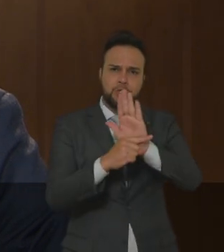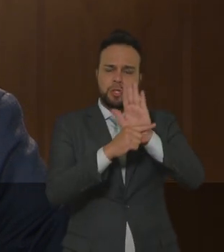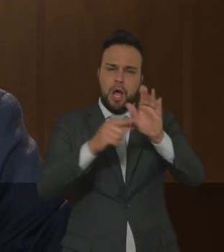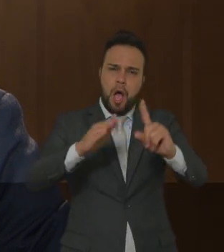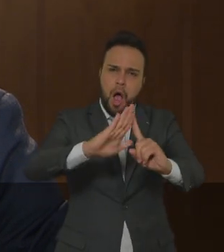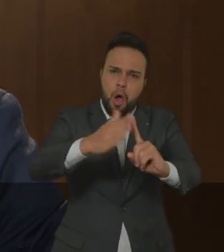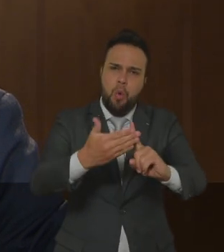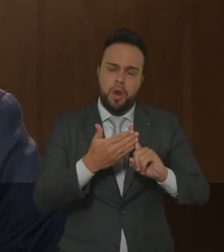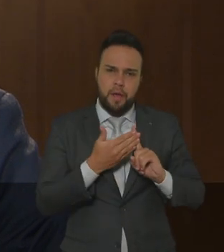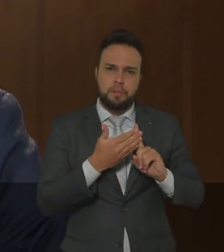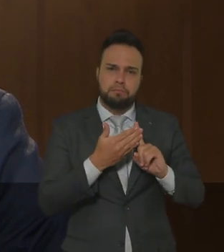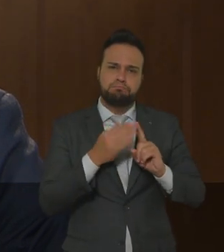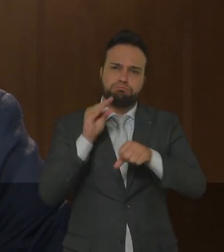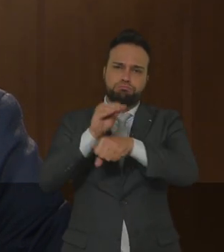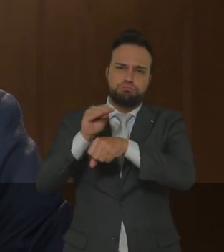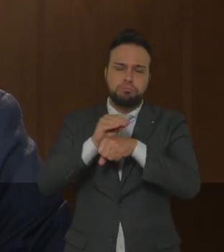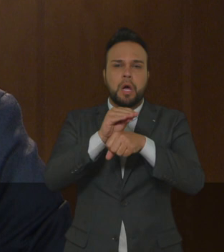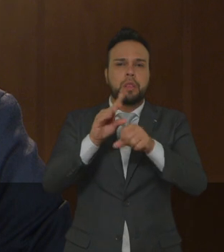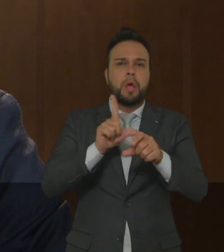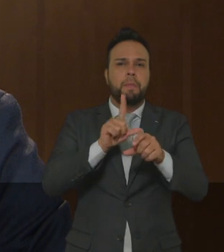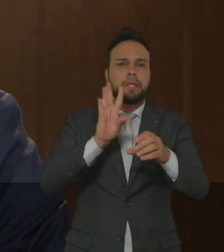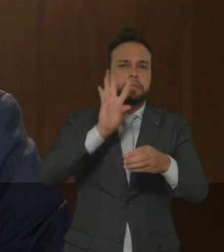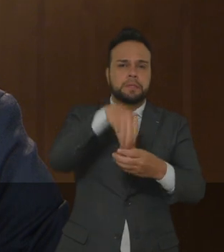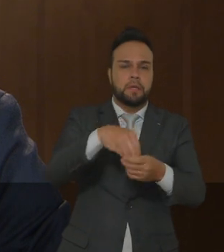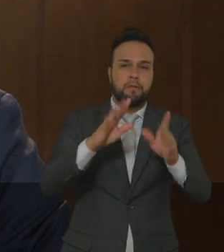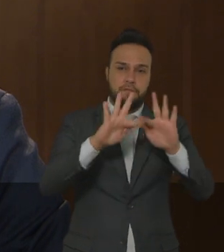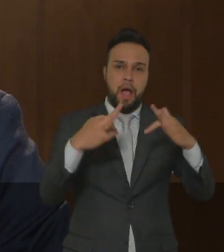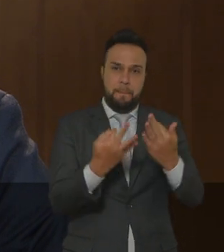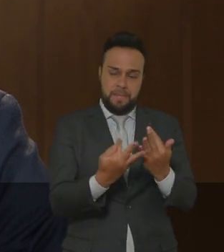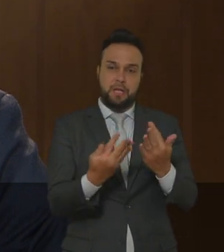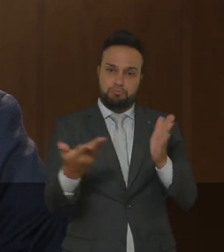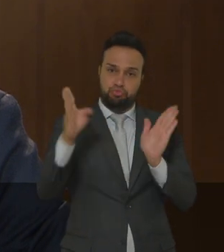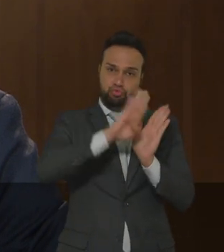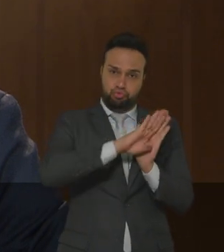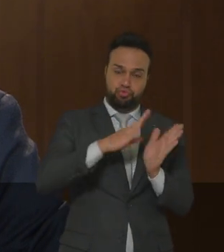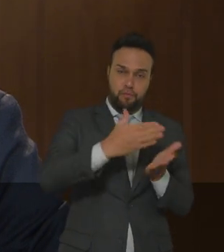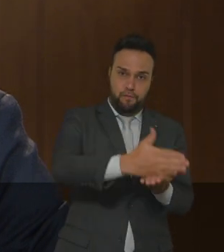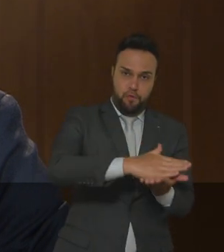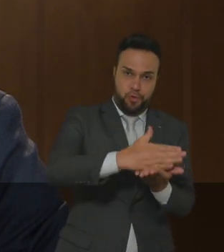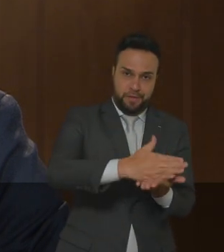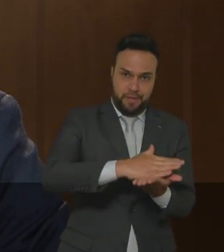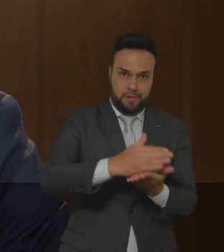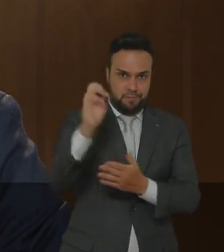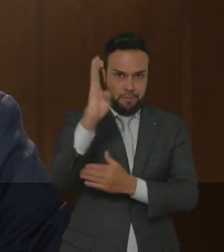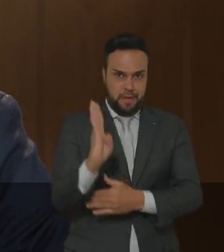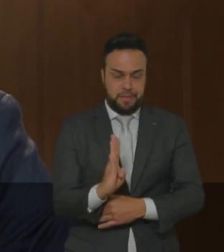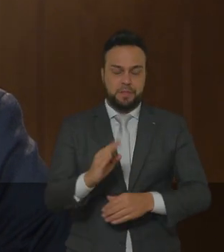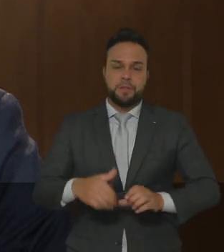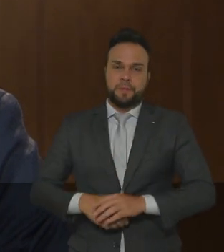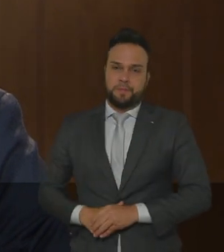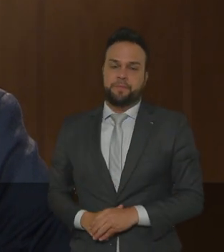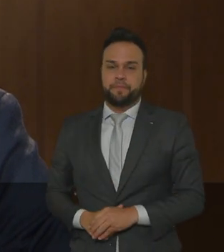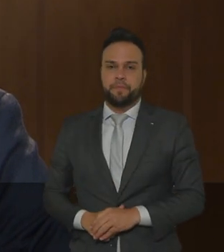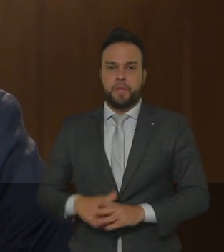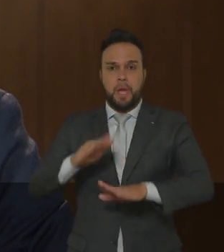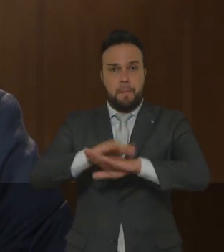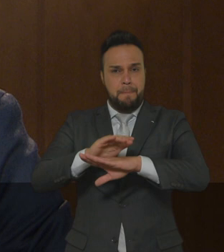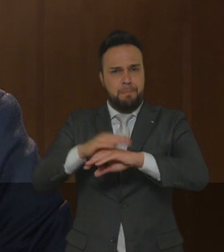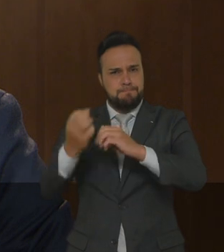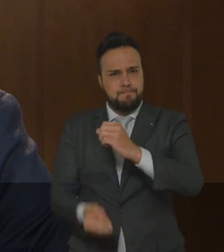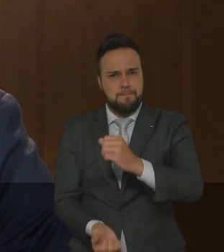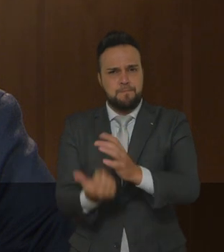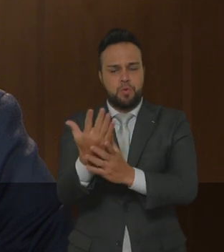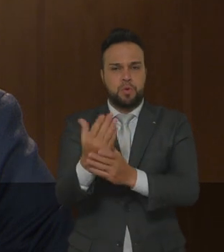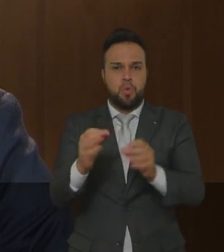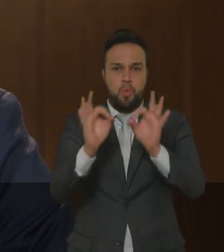busca acolher abrigar e interiorizar a famílias que chegam à Fronteira e como